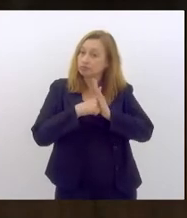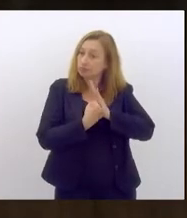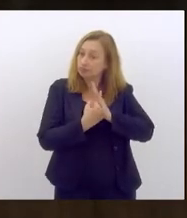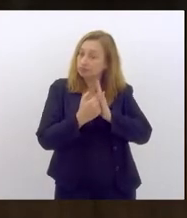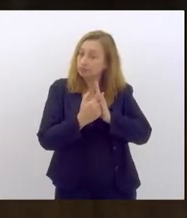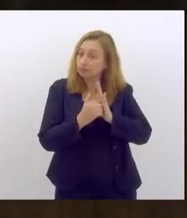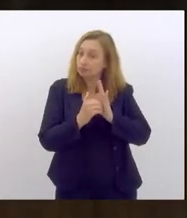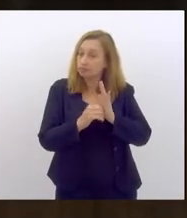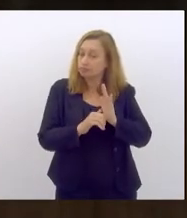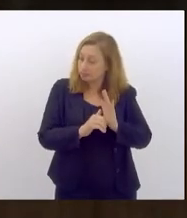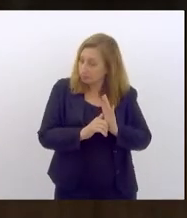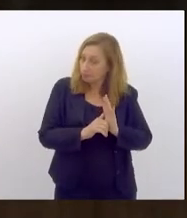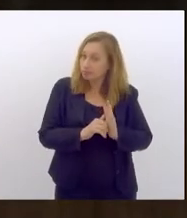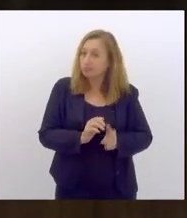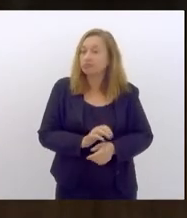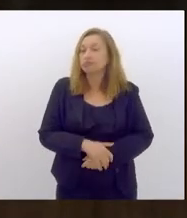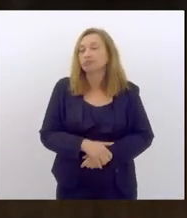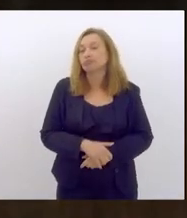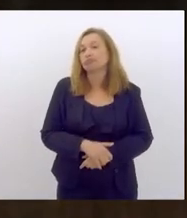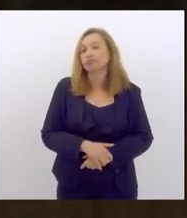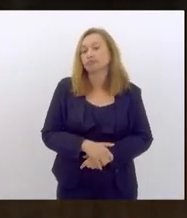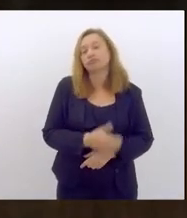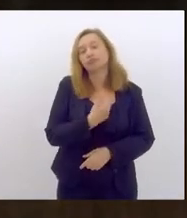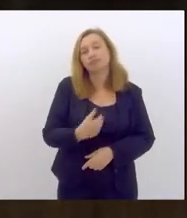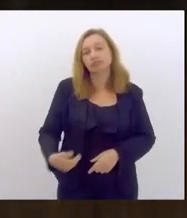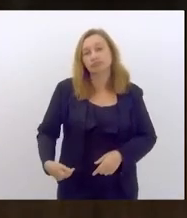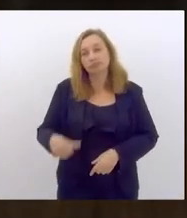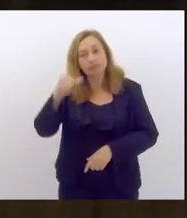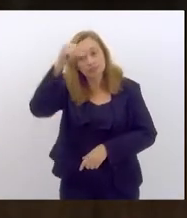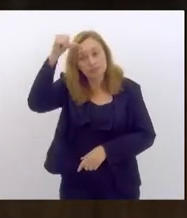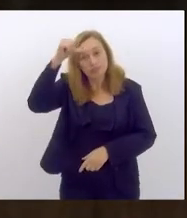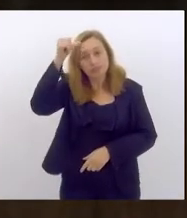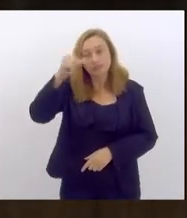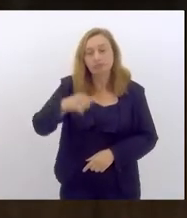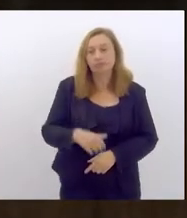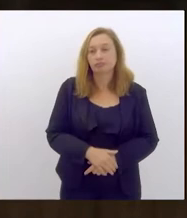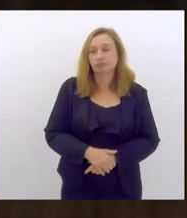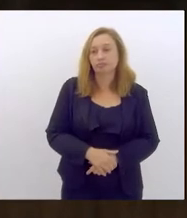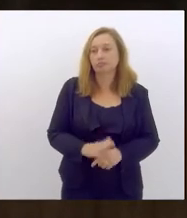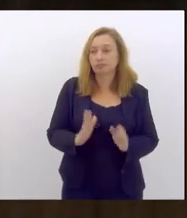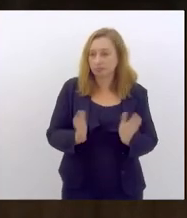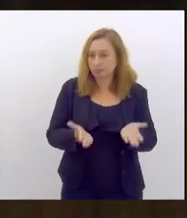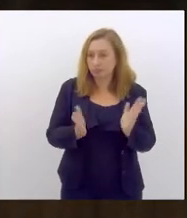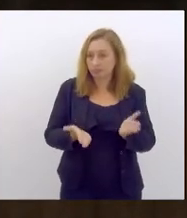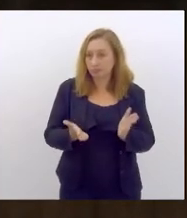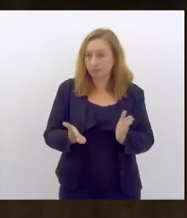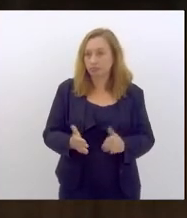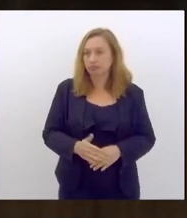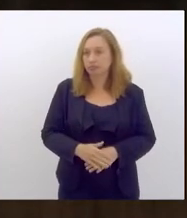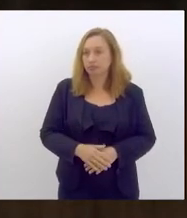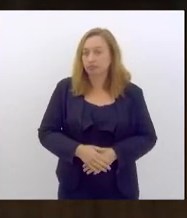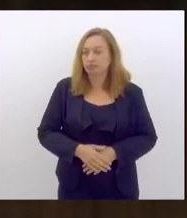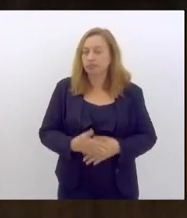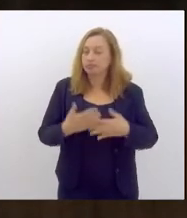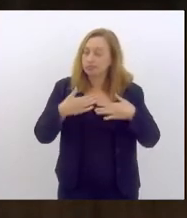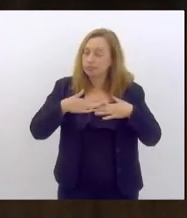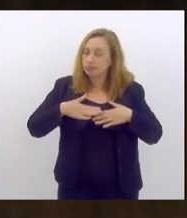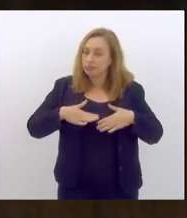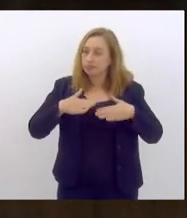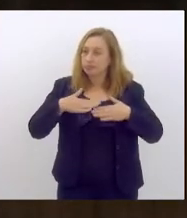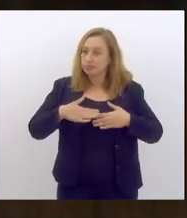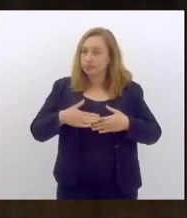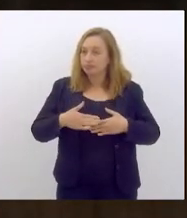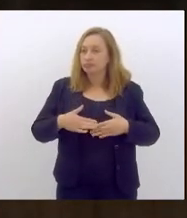foi sancionada, ela foi vetada pelo governador Cláudio Castro. E hoje a gente deu um alento a